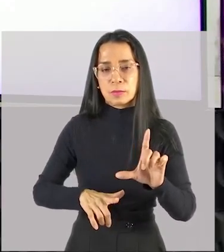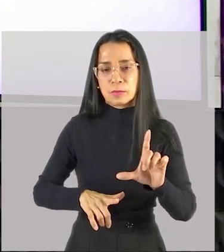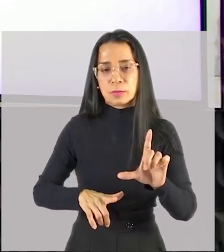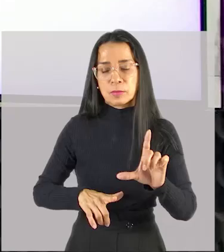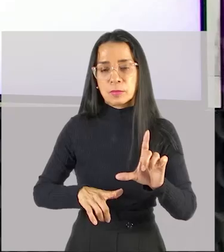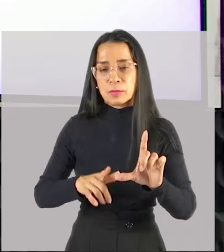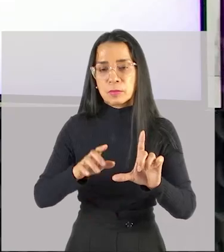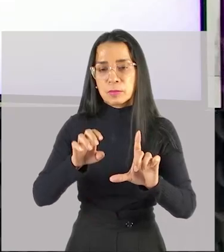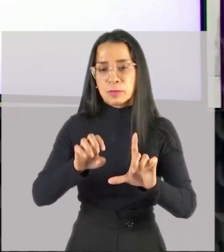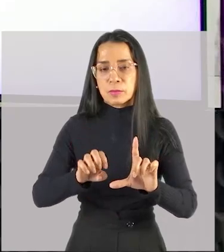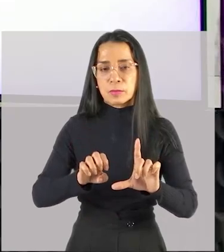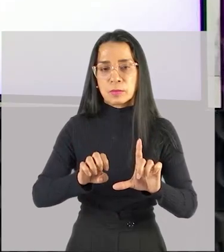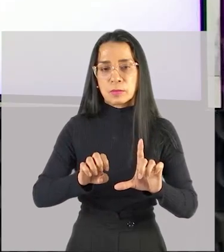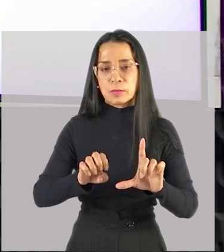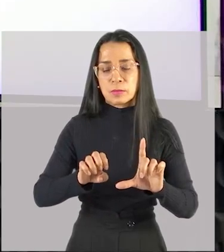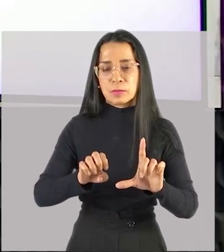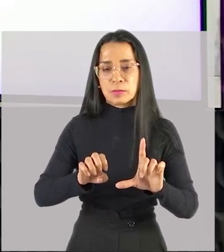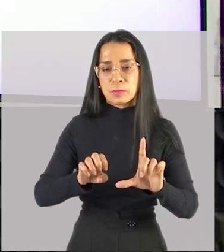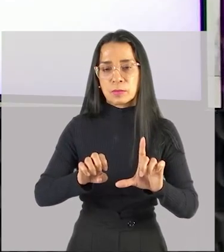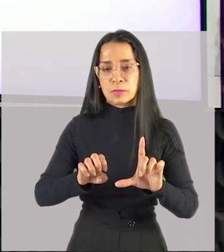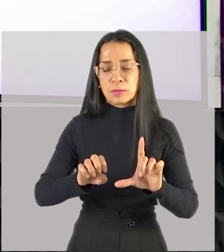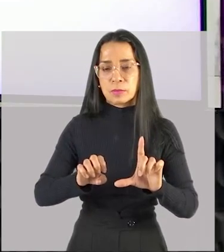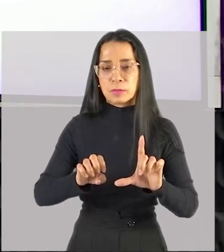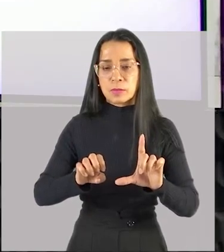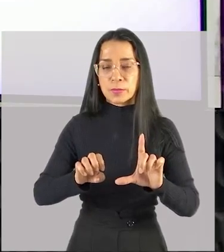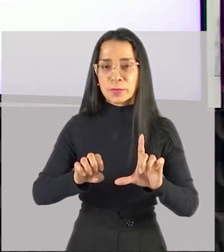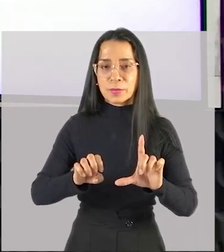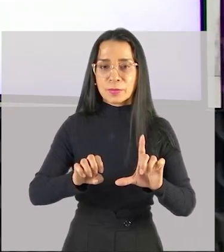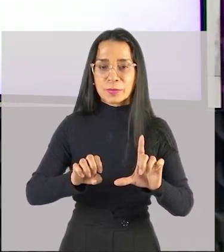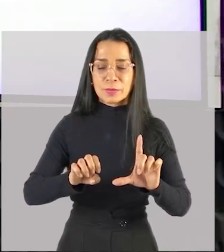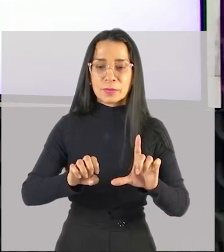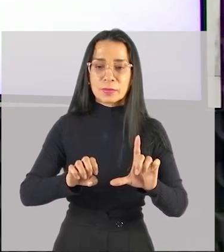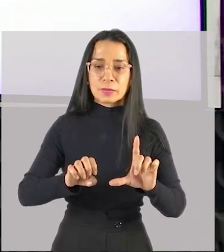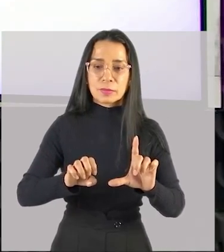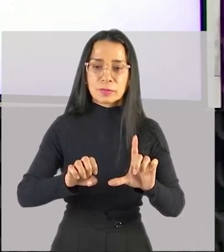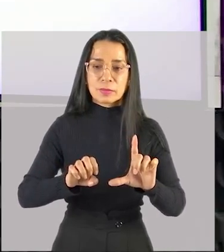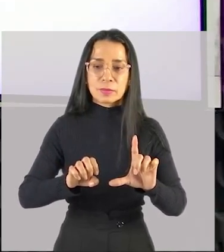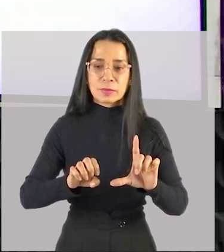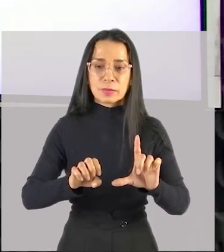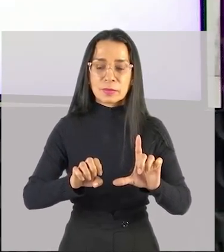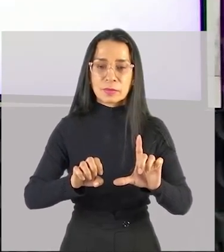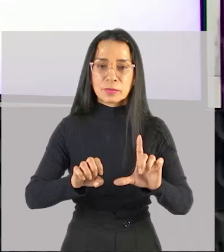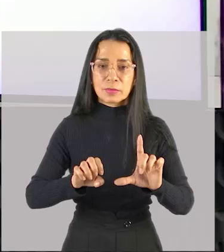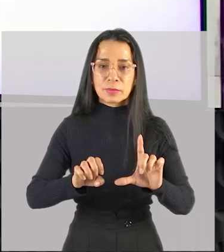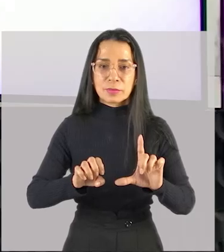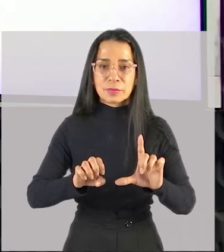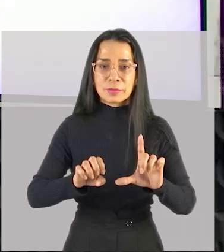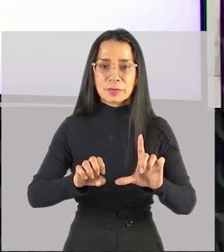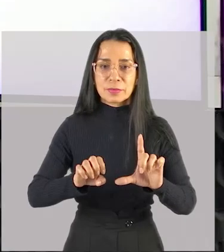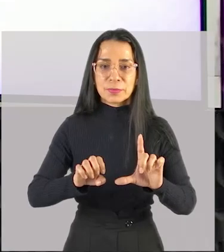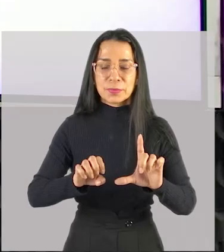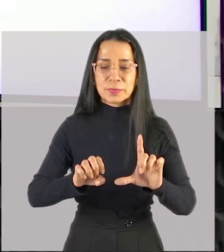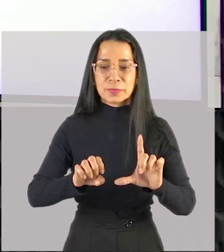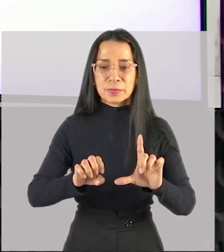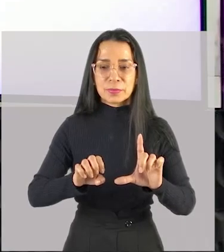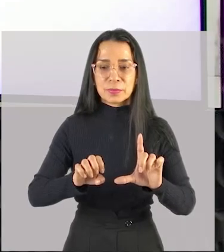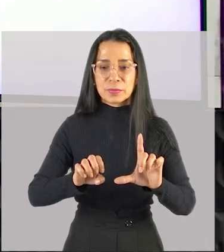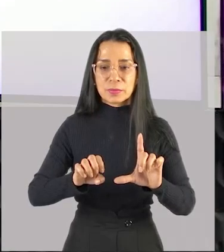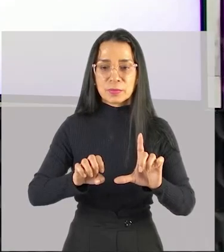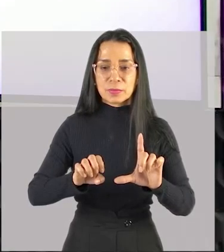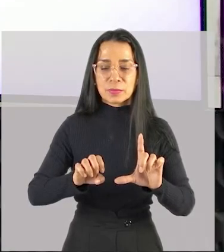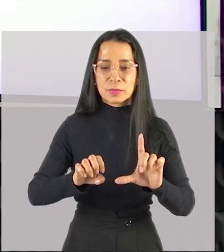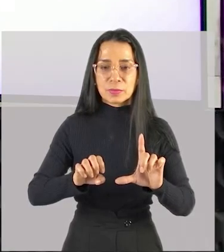Então, a gente pode descartar também a letra B. Vamos à letra E. A alternativa é justificar